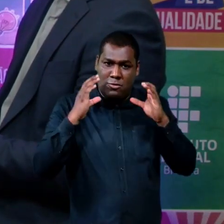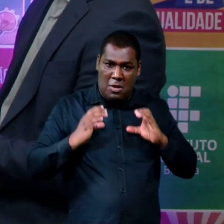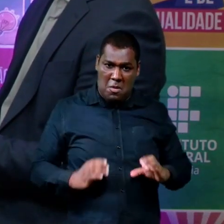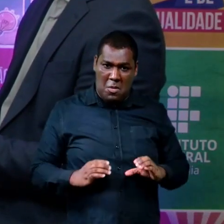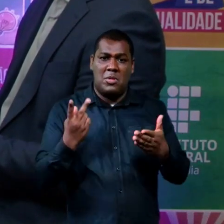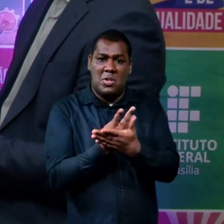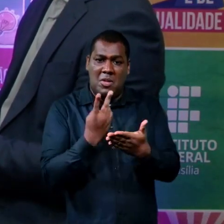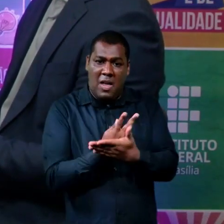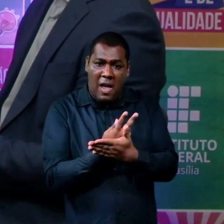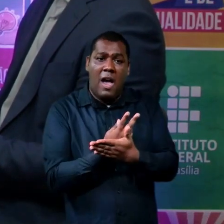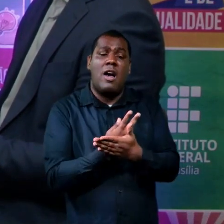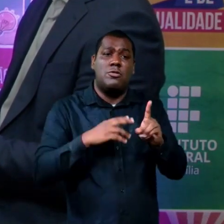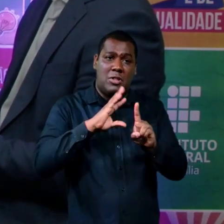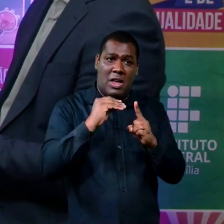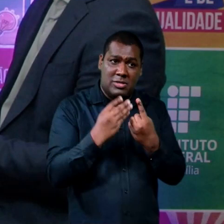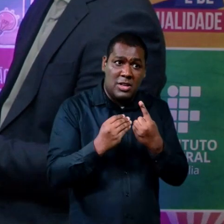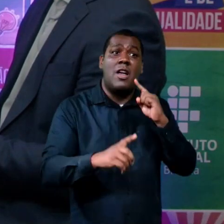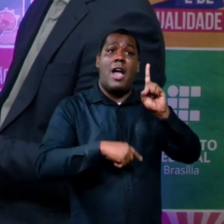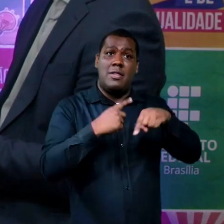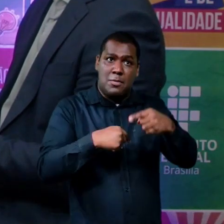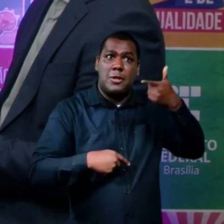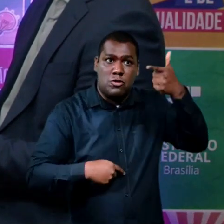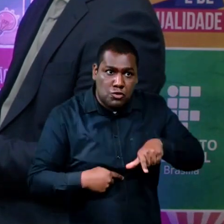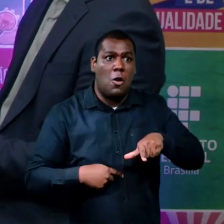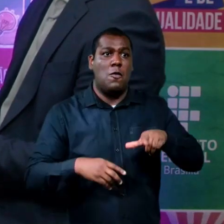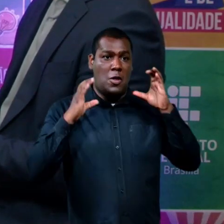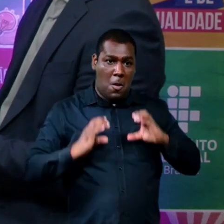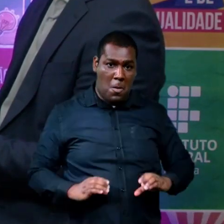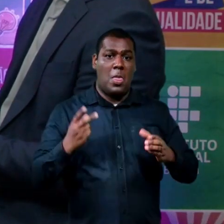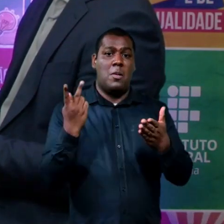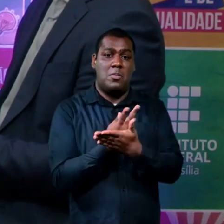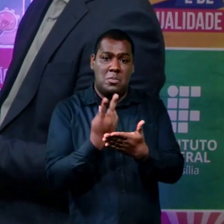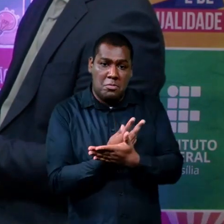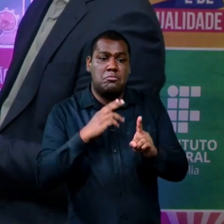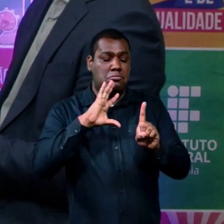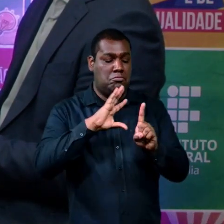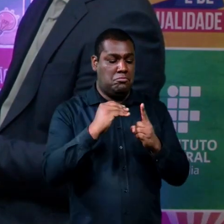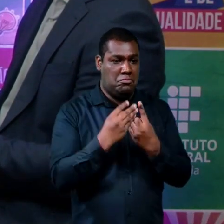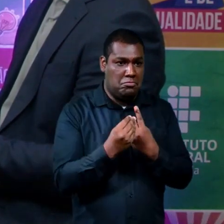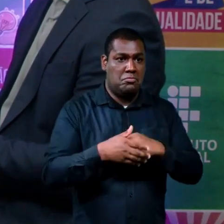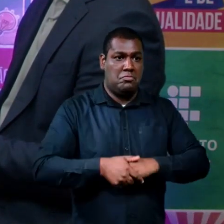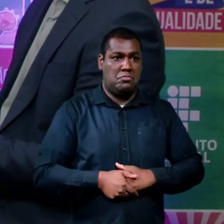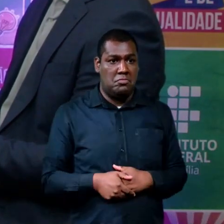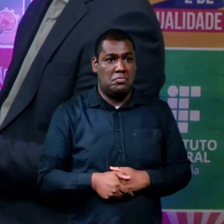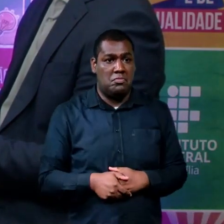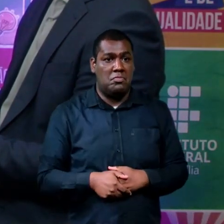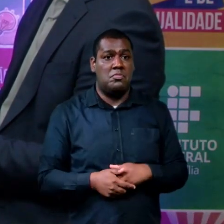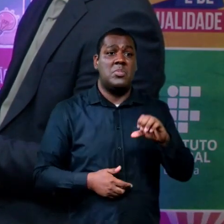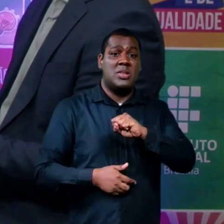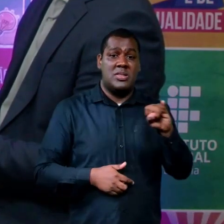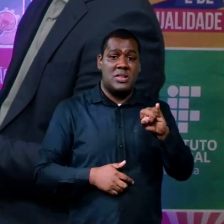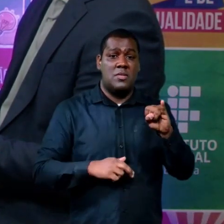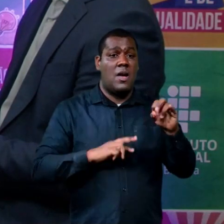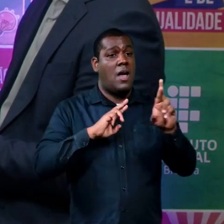e a ofensa que causou na vítima, certo? Então, tudo isso vai entrando como agravante. E, se tiver, então, relações de poder